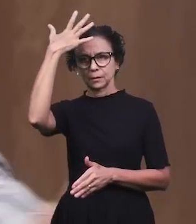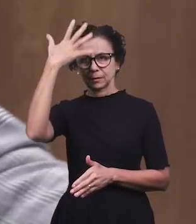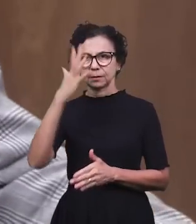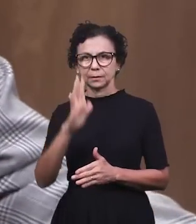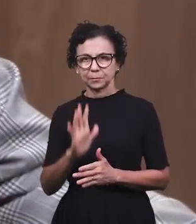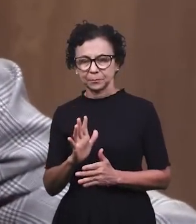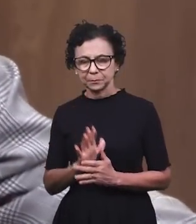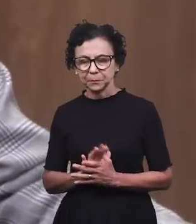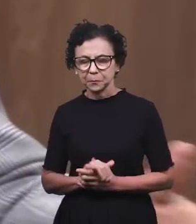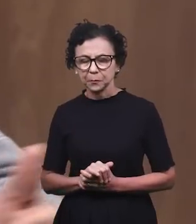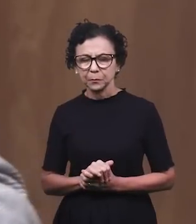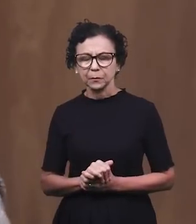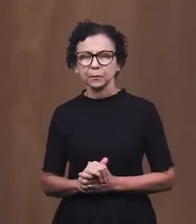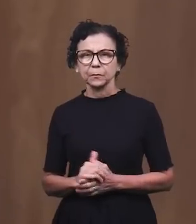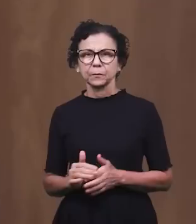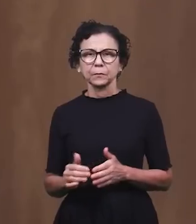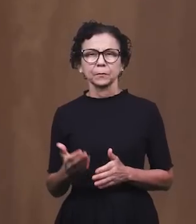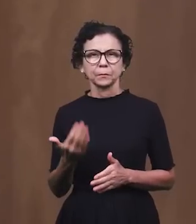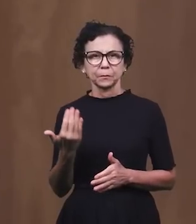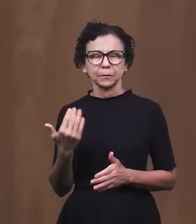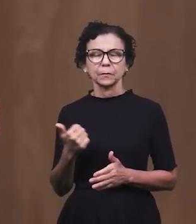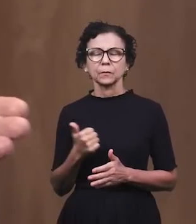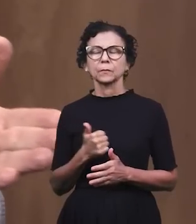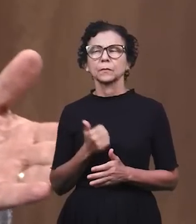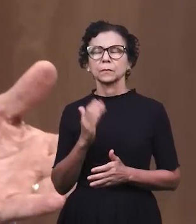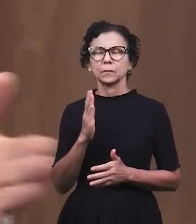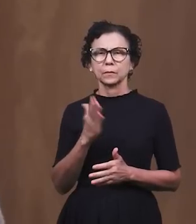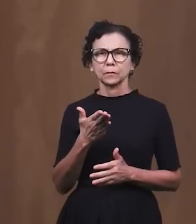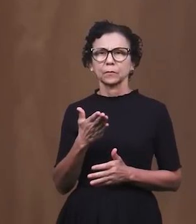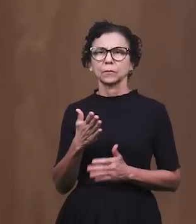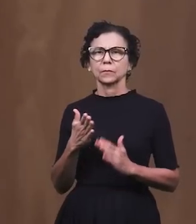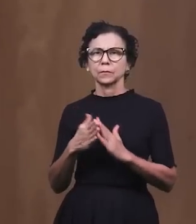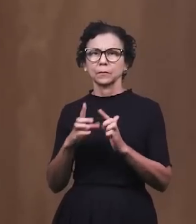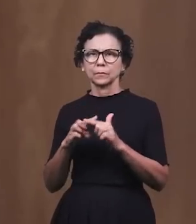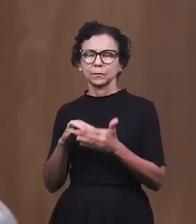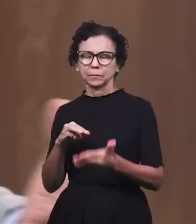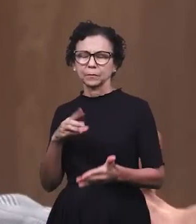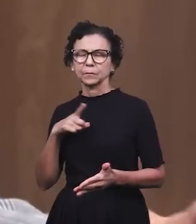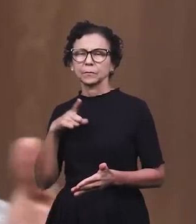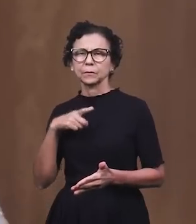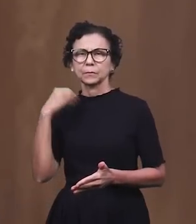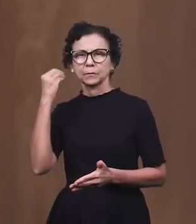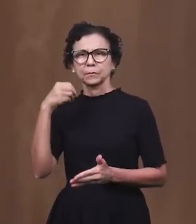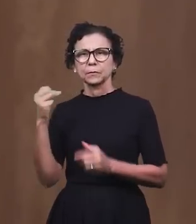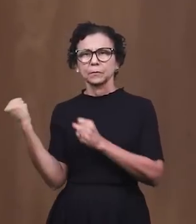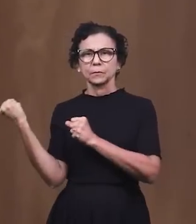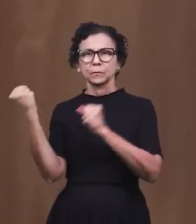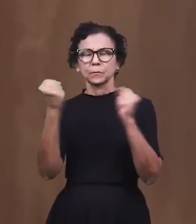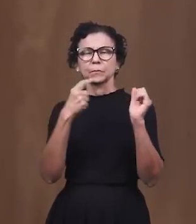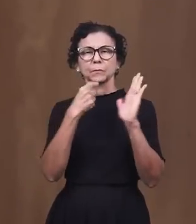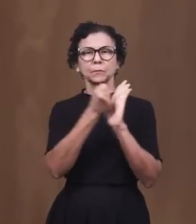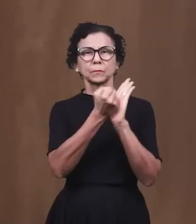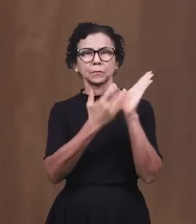Nós tínhamos já a experiência do clamor pelo sangue de Jesus, né? Que foi o primeiro que aconteceu.